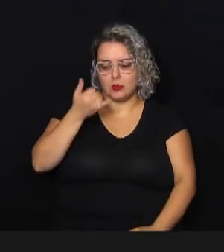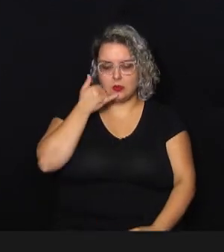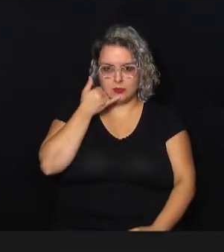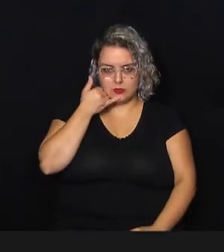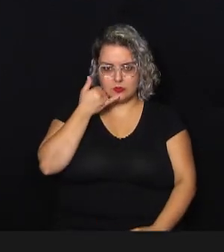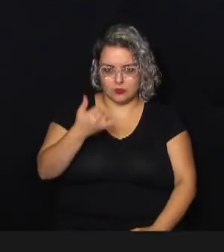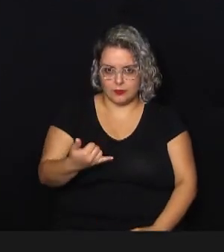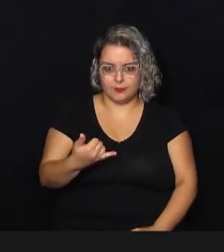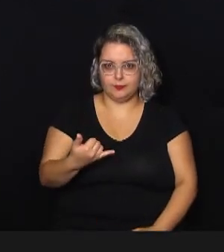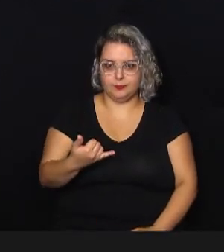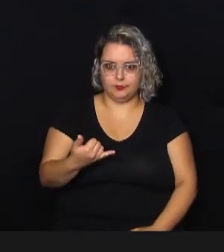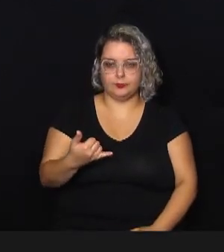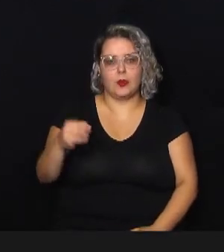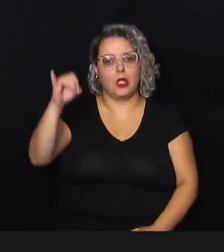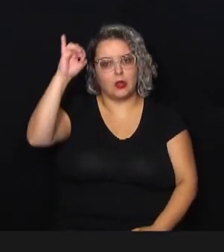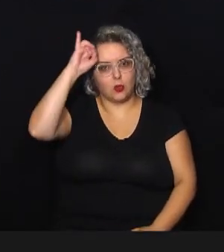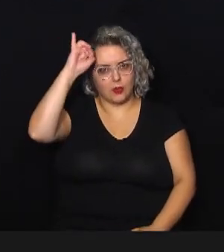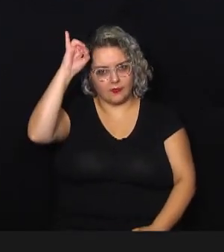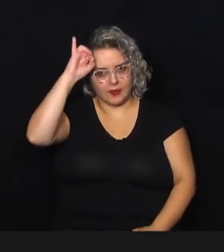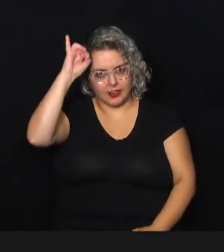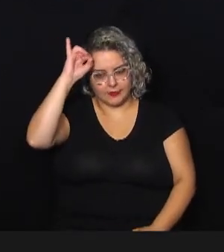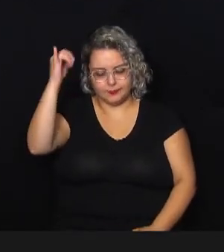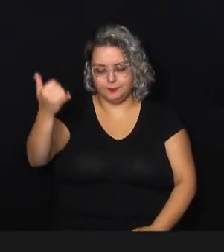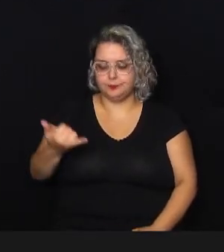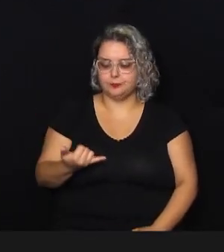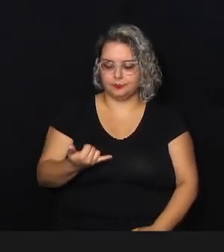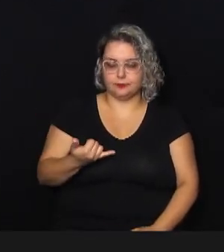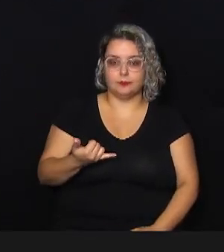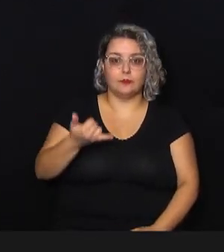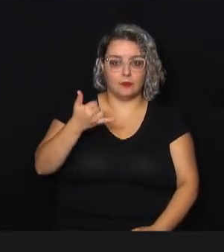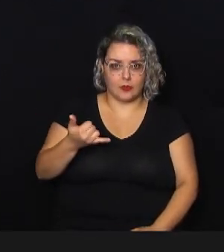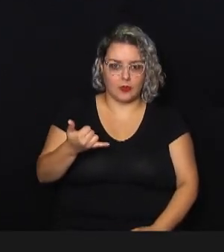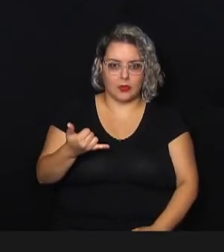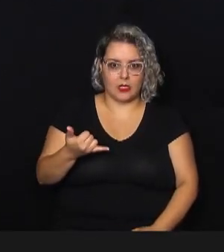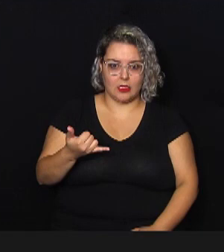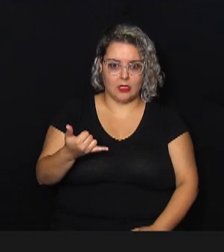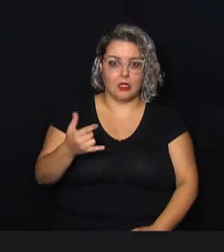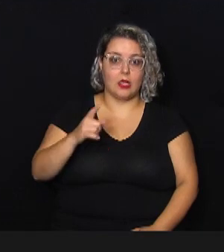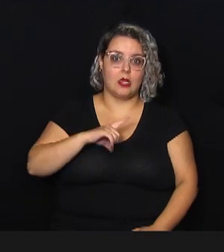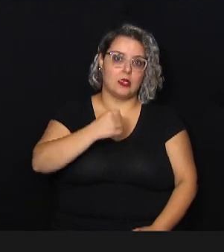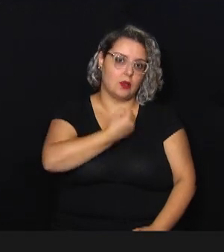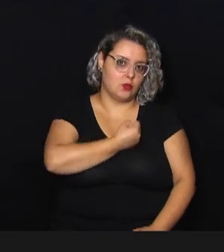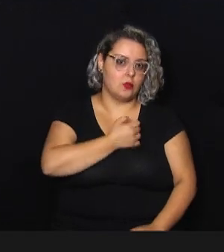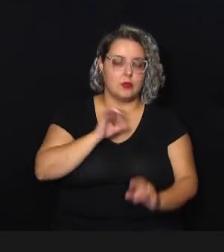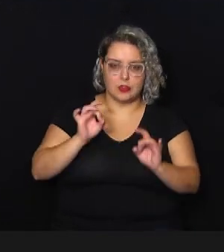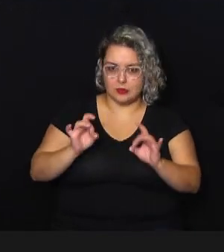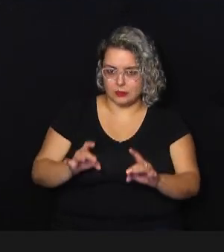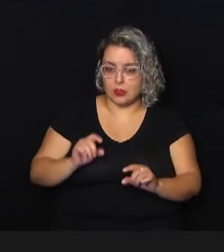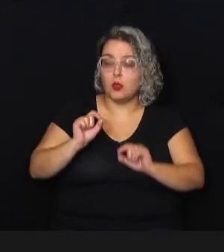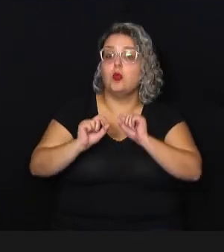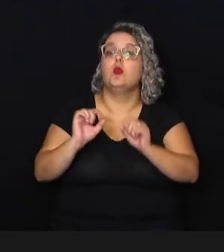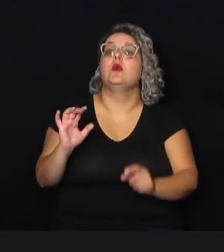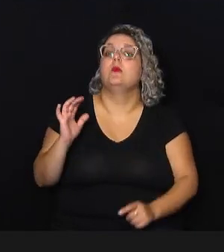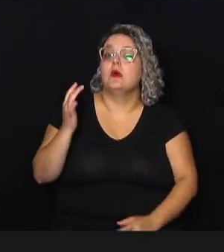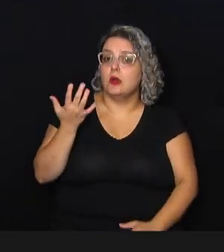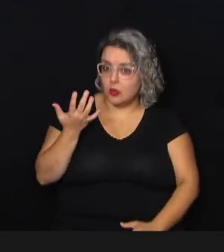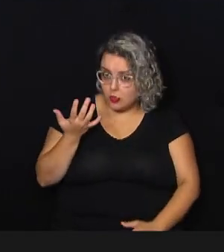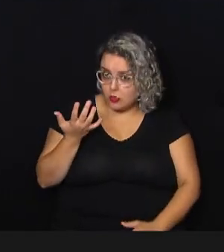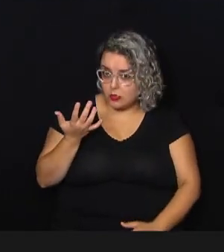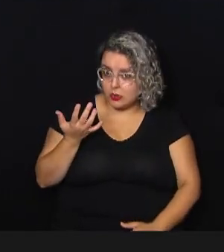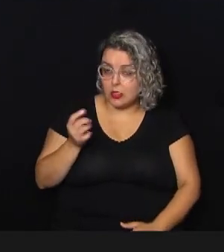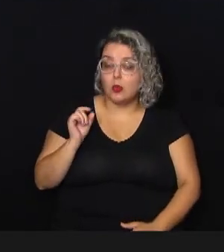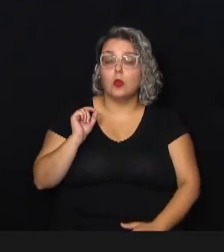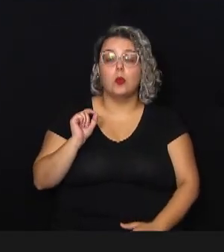numa rede Wi-Fi, esse dispositivo ele ganha um número específico. O que vai acontecer é